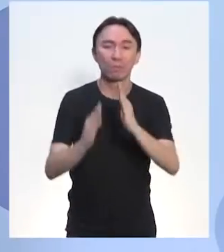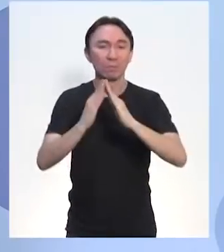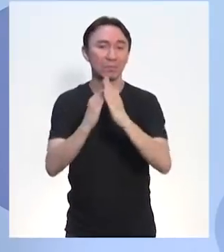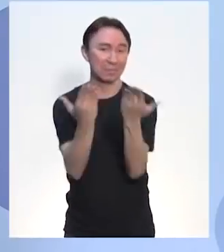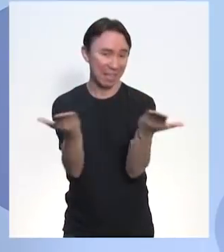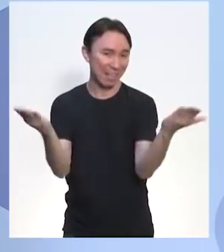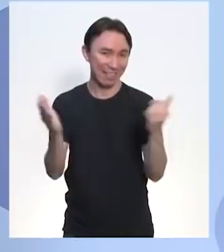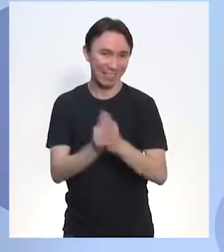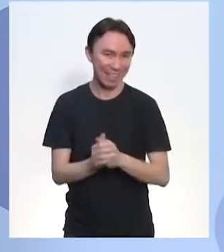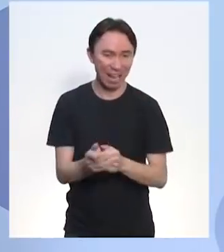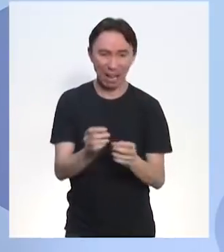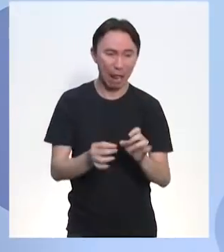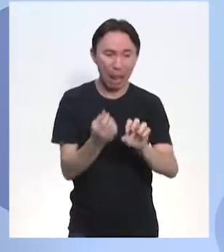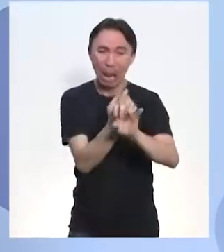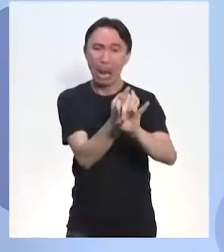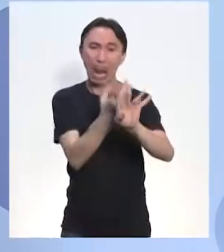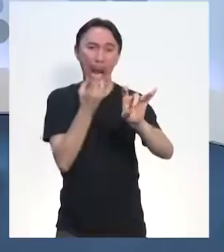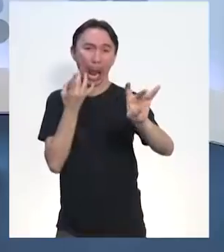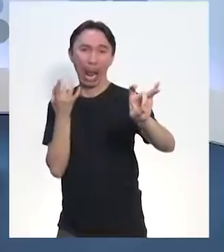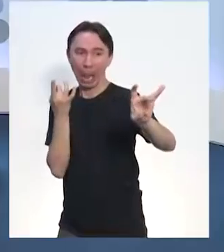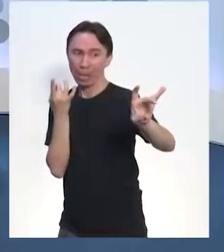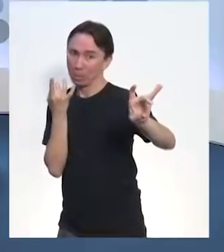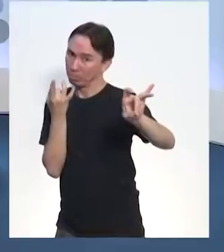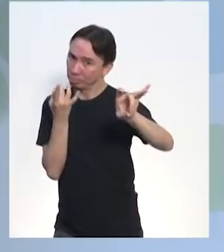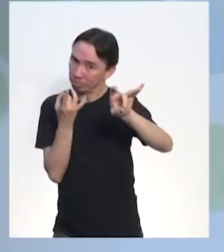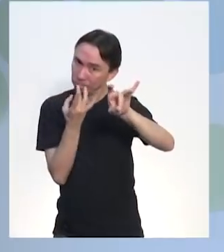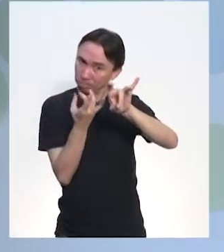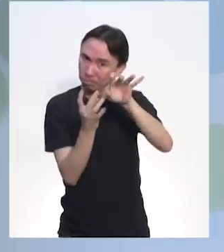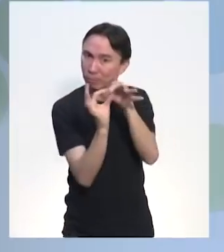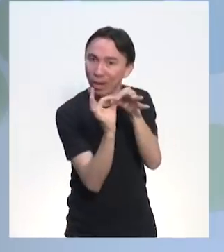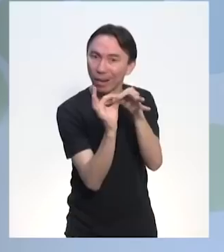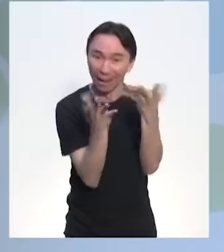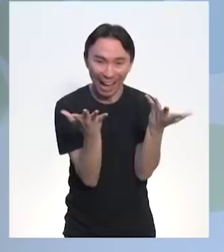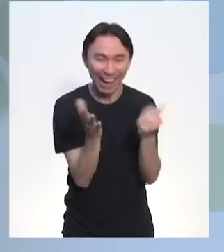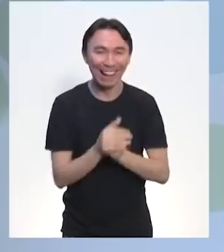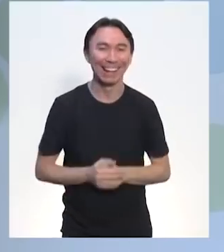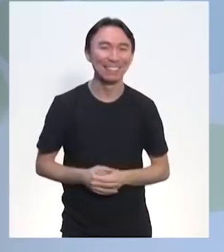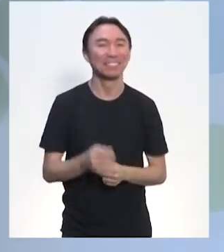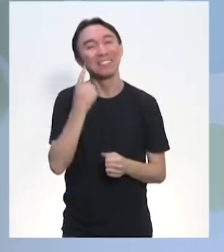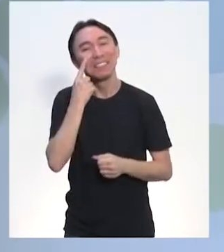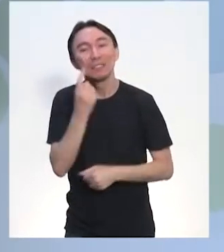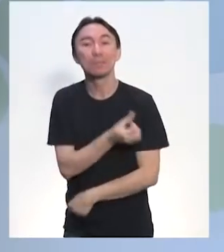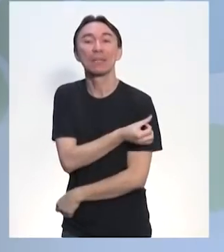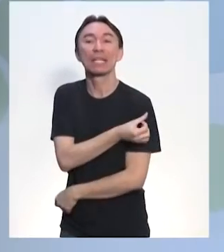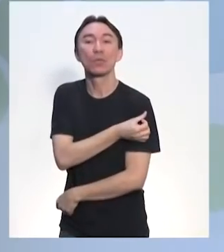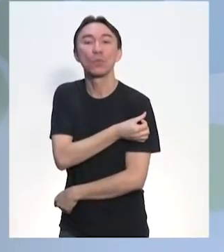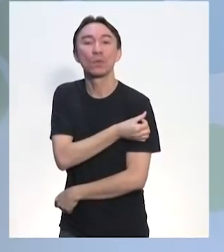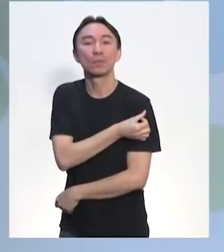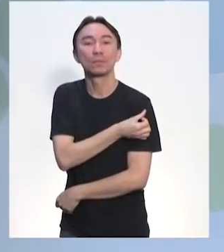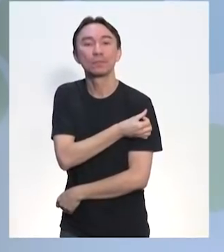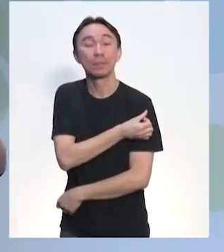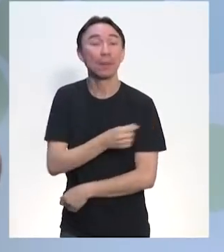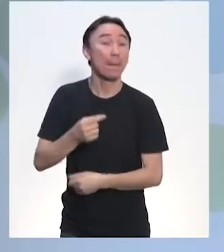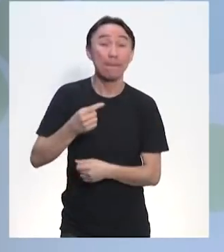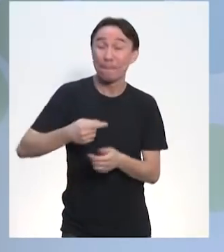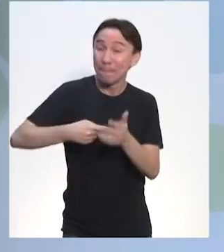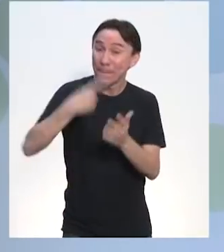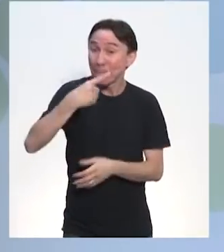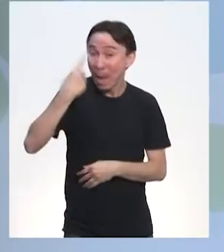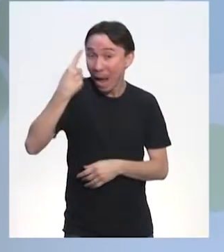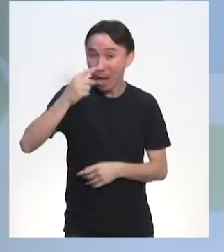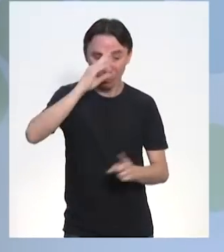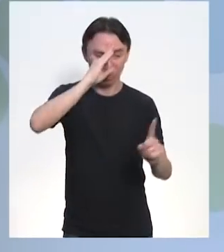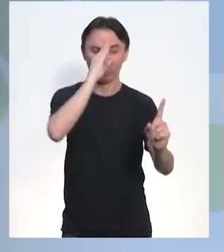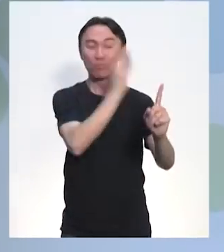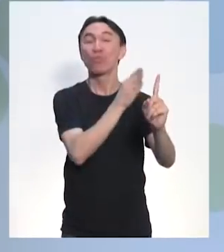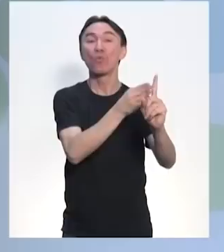mais curta, né, na verdade. Beleza? Então vamos lá para o sexto ano. Sexto ano, anota aí, ó, primeira missão vai ser